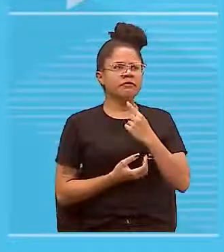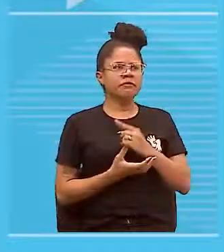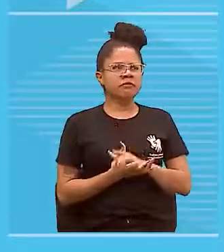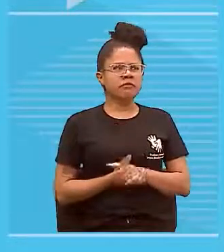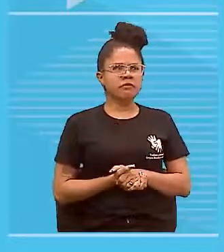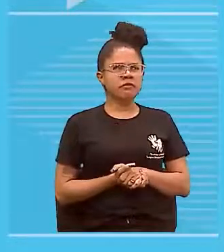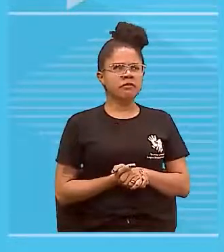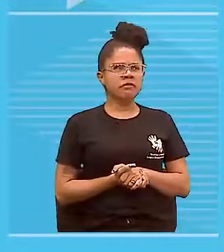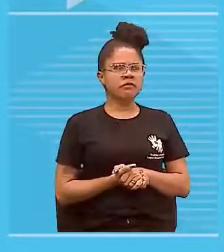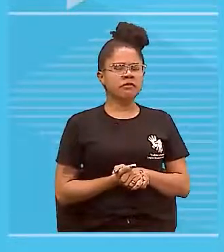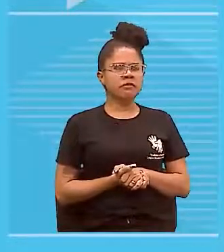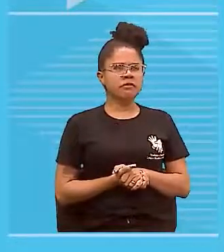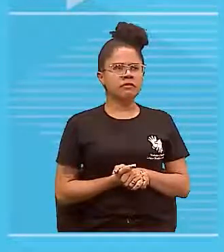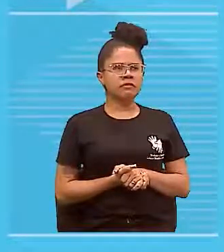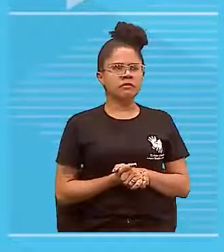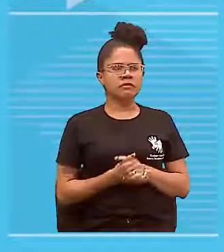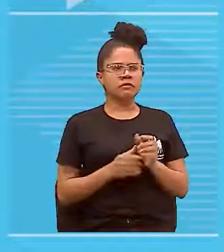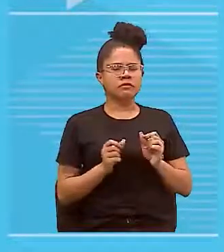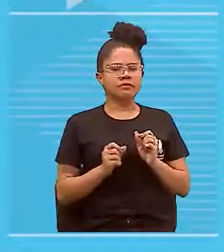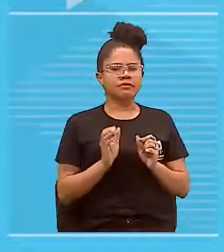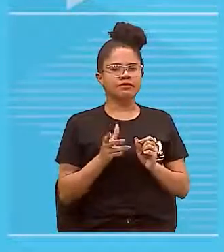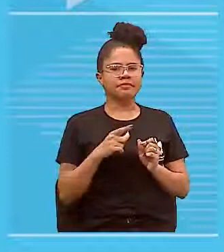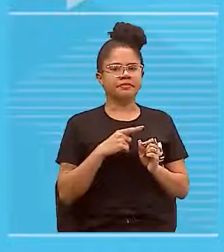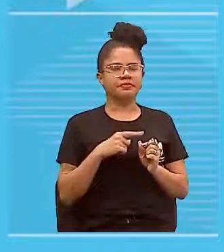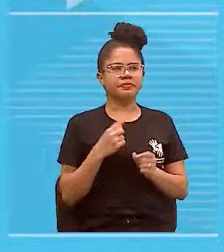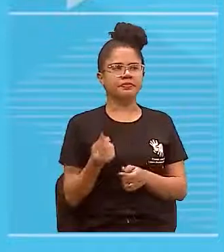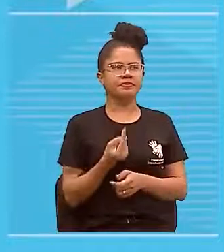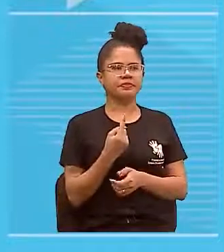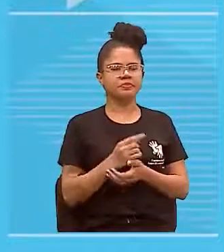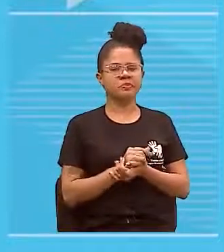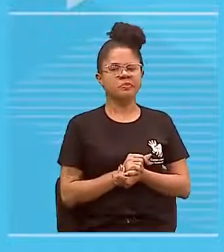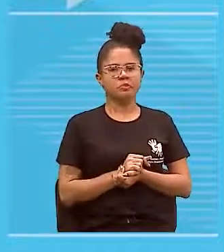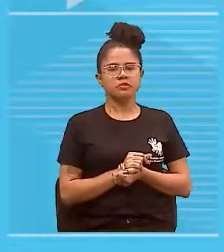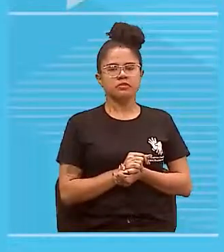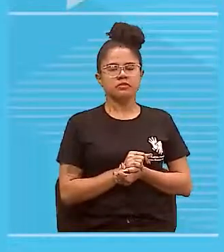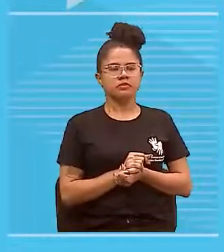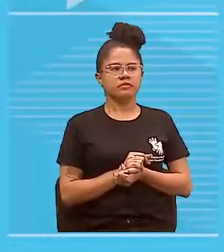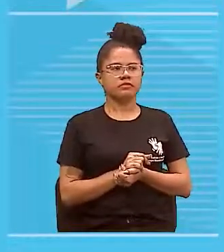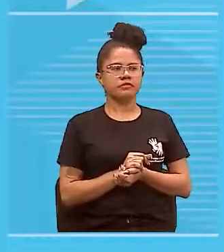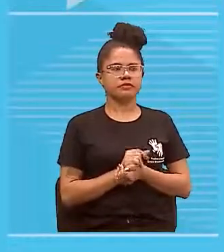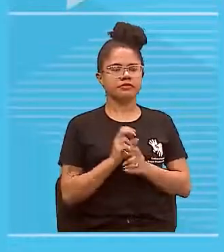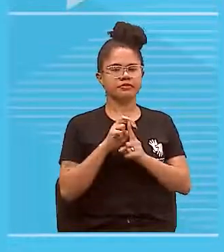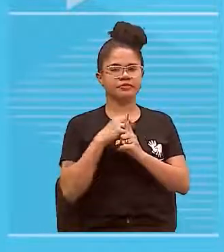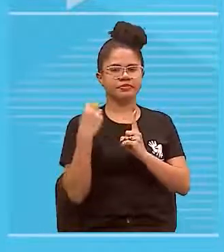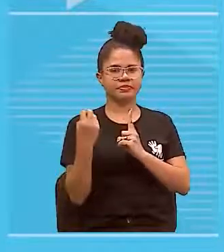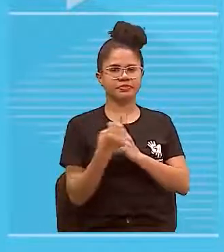galera todinha aqui, aí eu tenho uma comunidade.